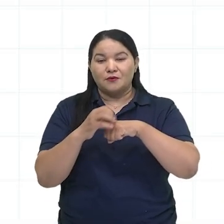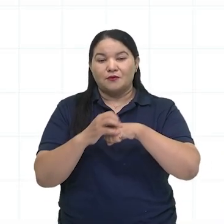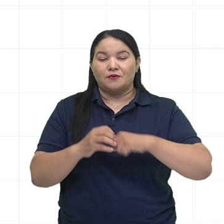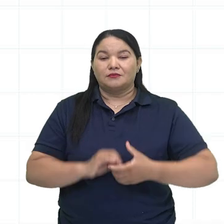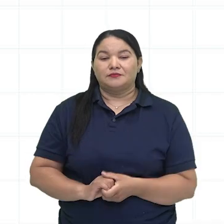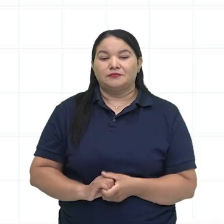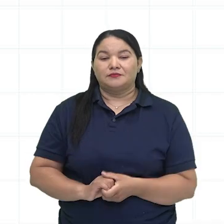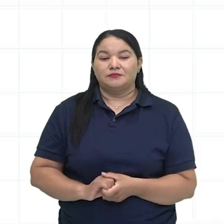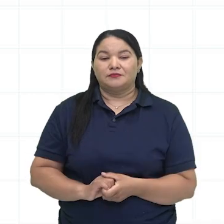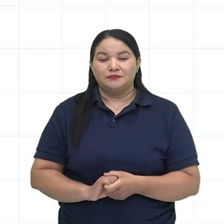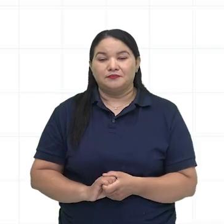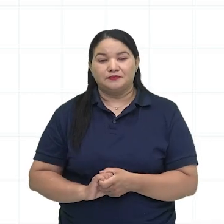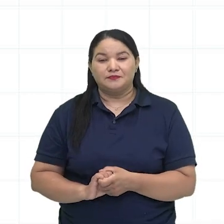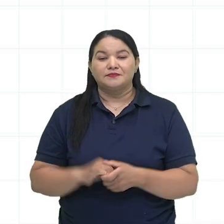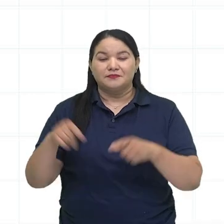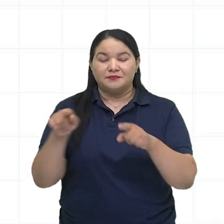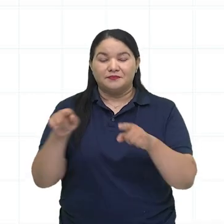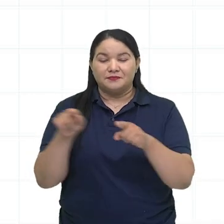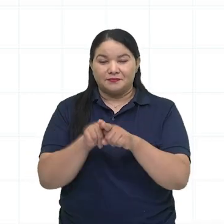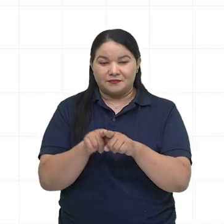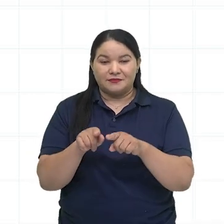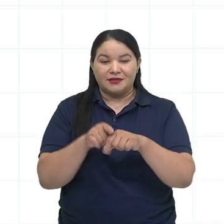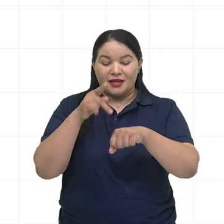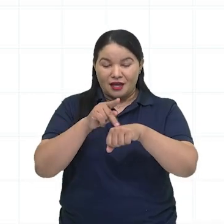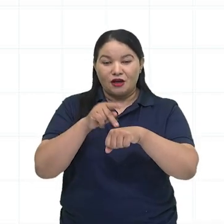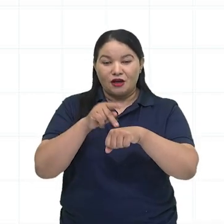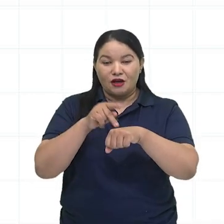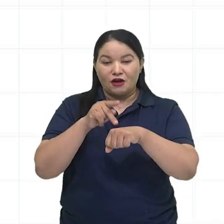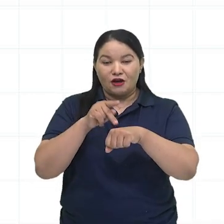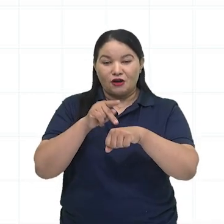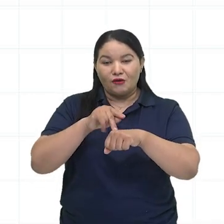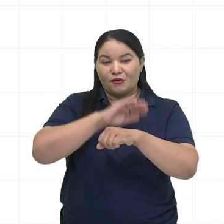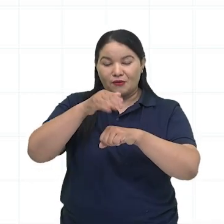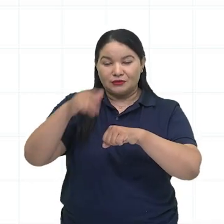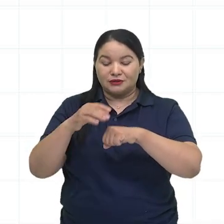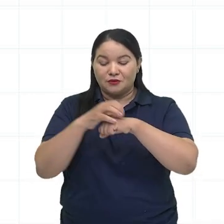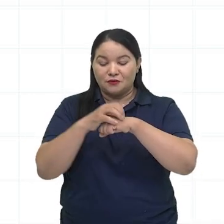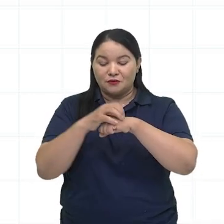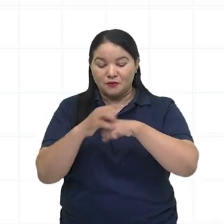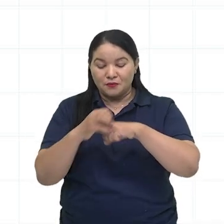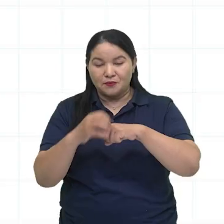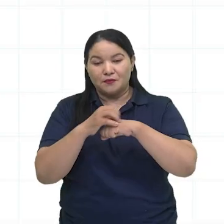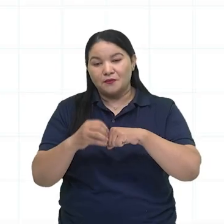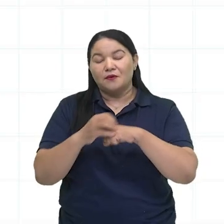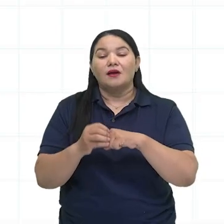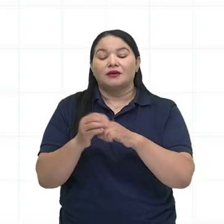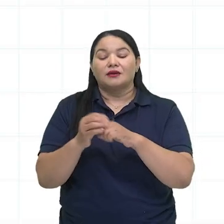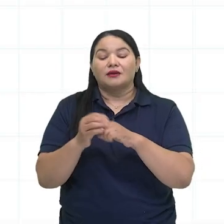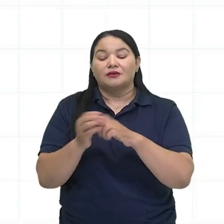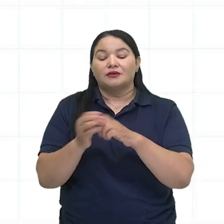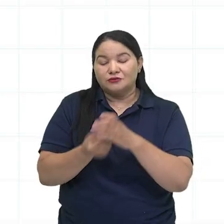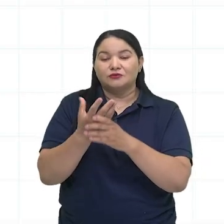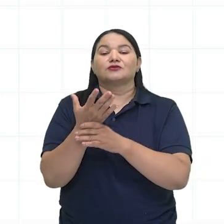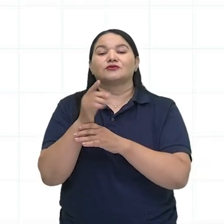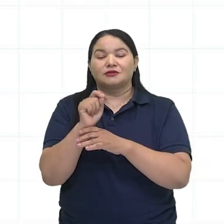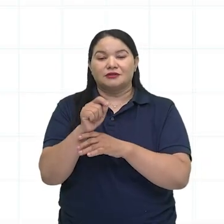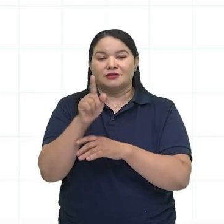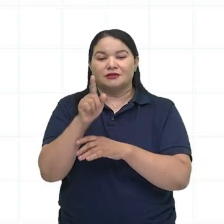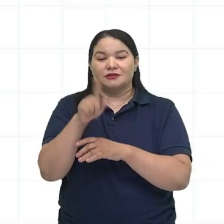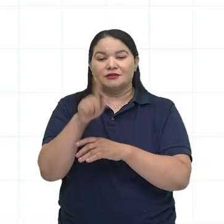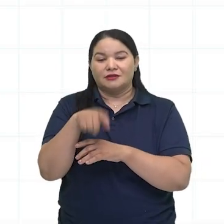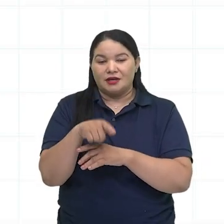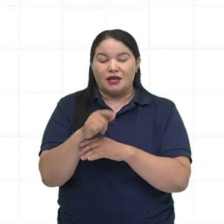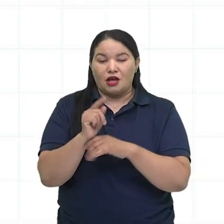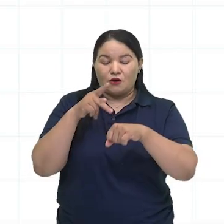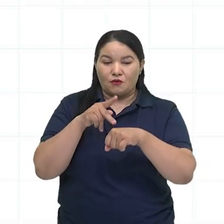Deus, dessas rochas, com o desgaste das rochas, vai surgir o quê? As rochas